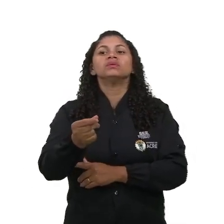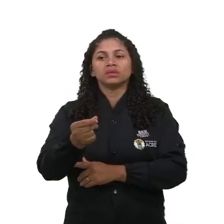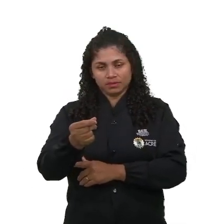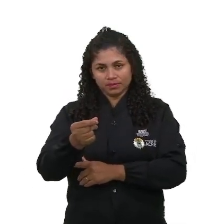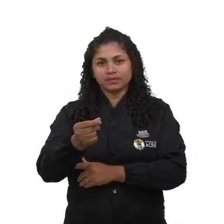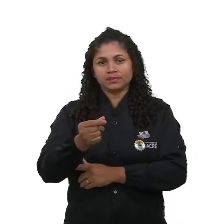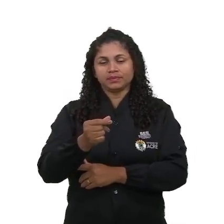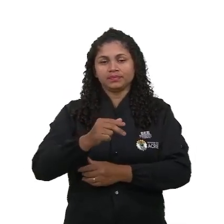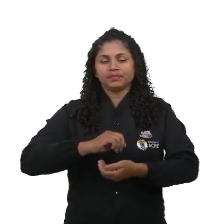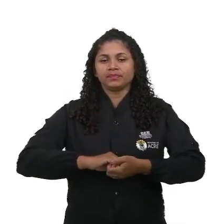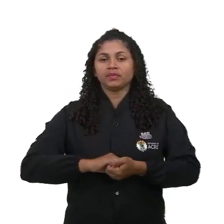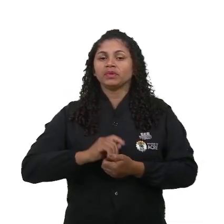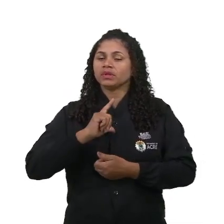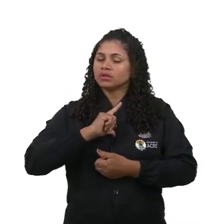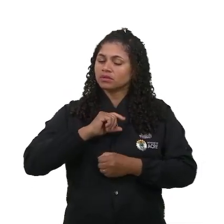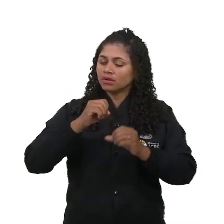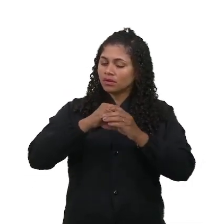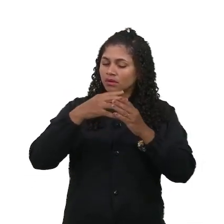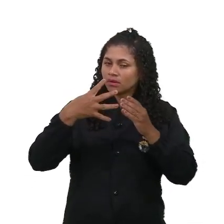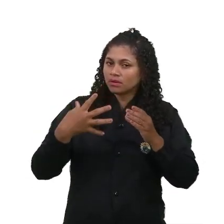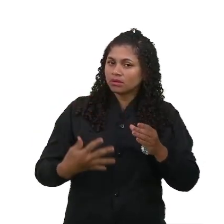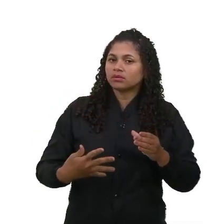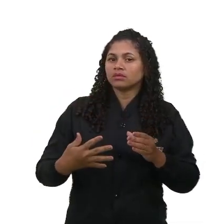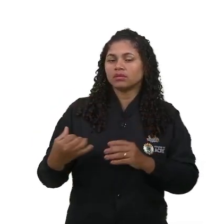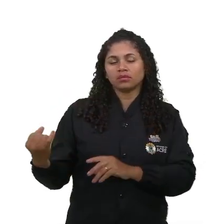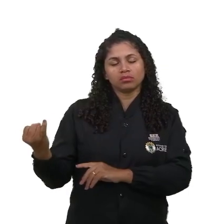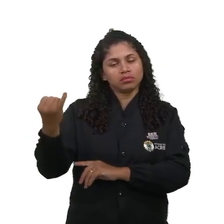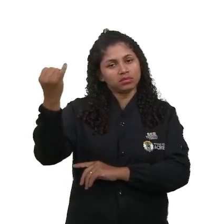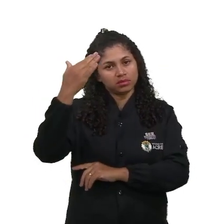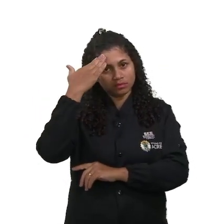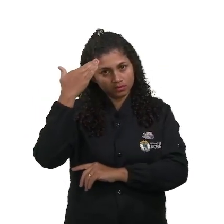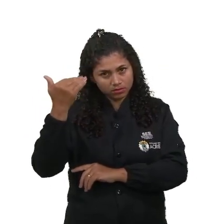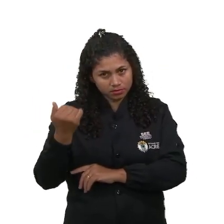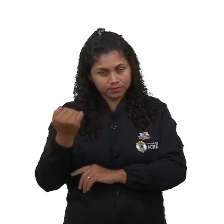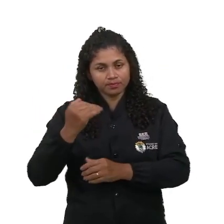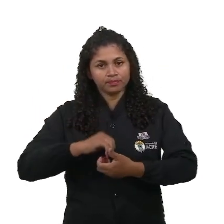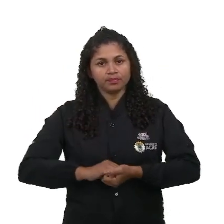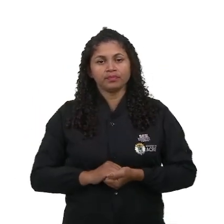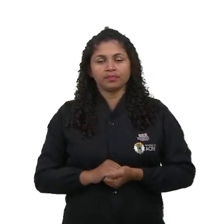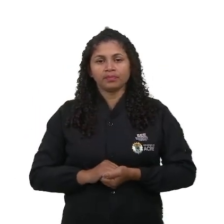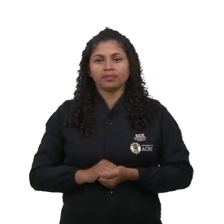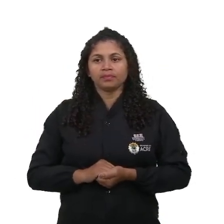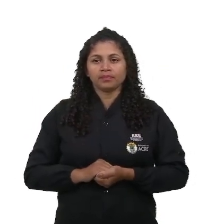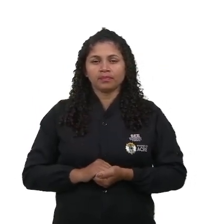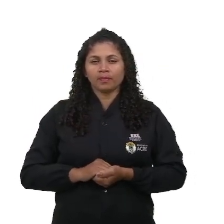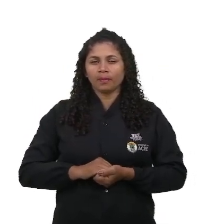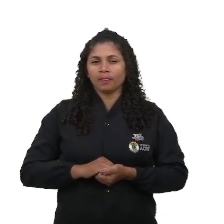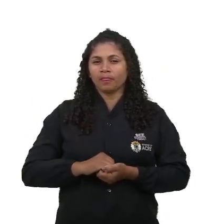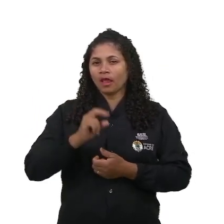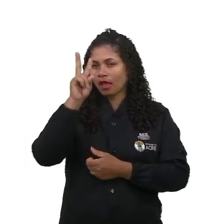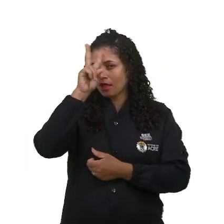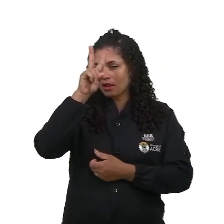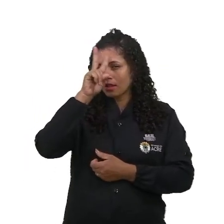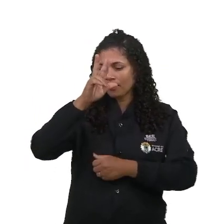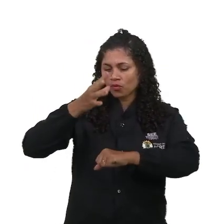pouco. Então isso é importante de saber. Lembra do mosquitinho da dengue?